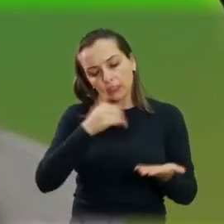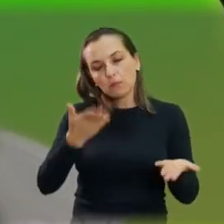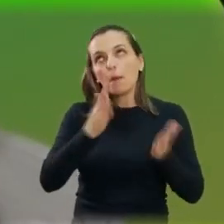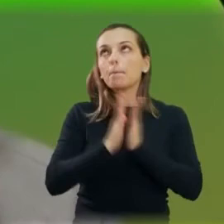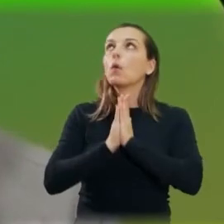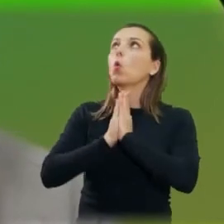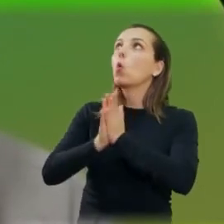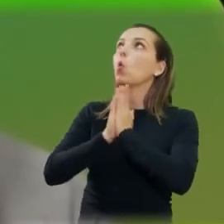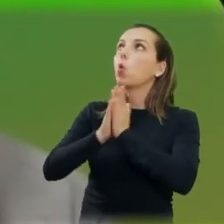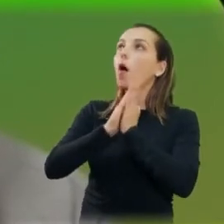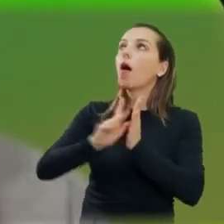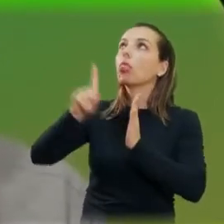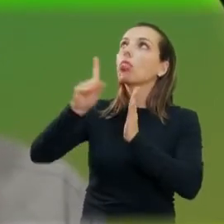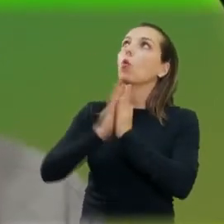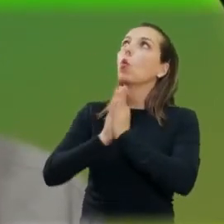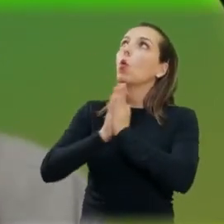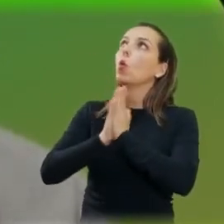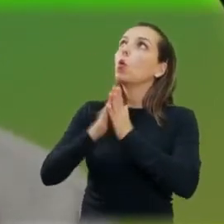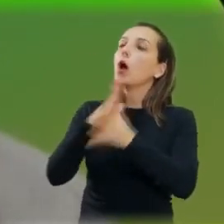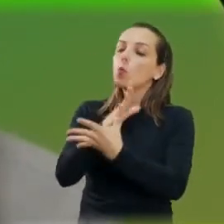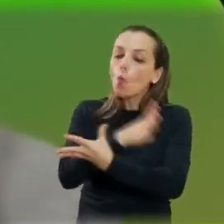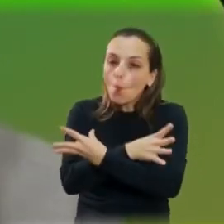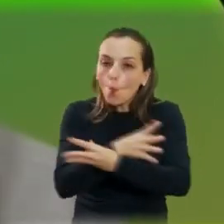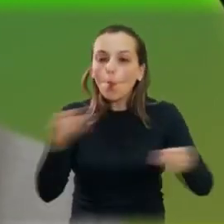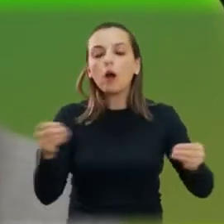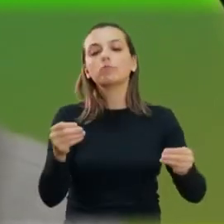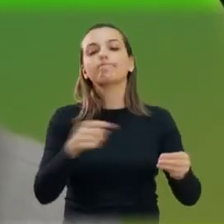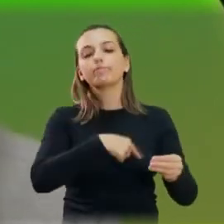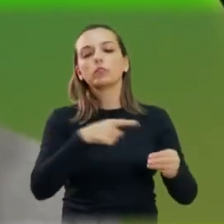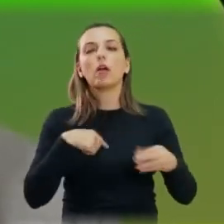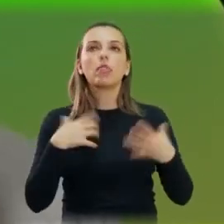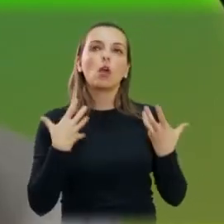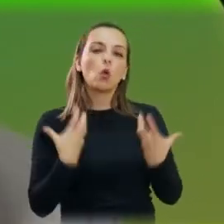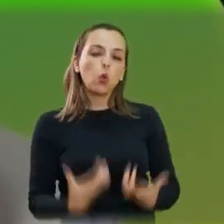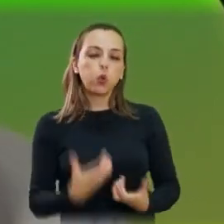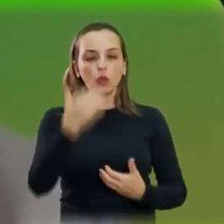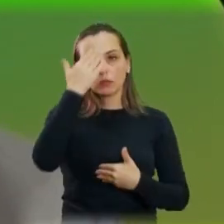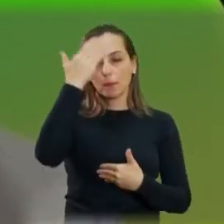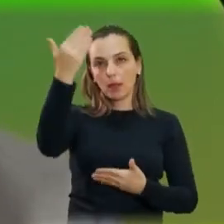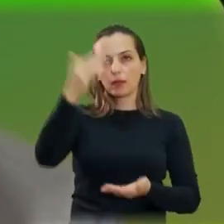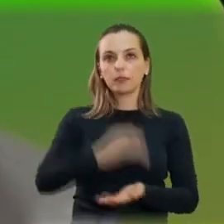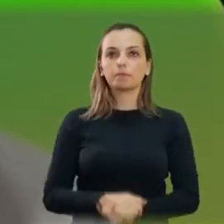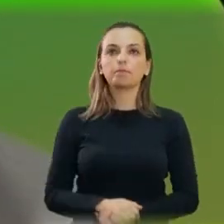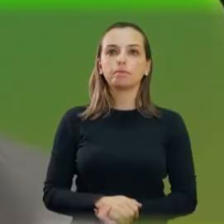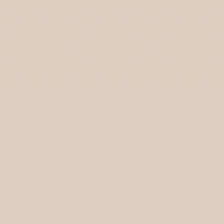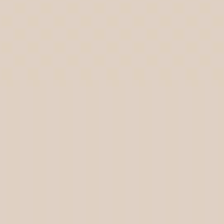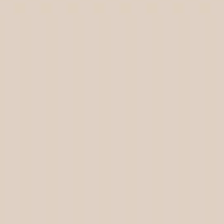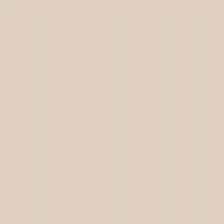Deus, para que isso passe logo, que ninguém aguenta mais, como eu falei na última sessão da Câmara. Muito obrigado, presidente.